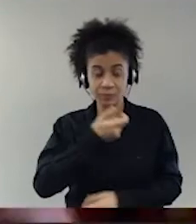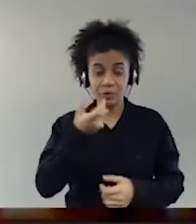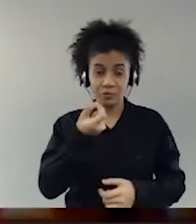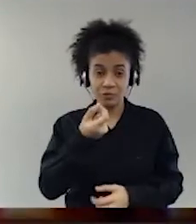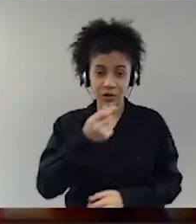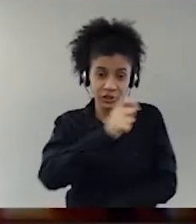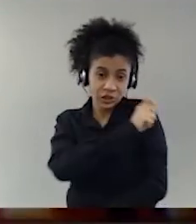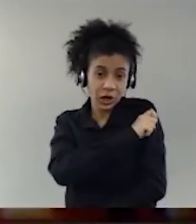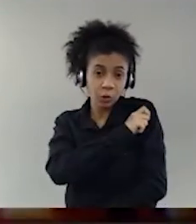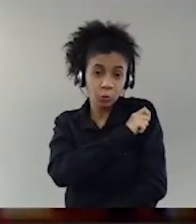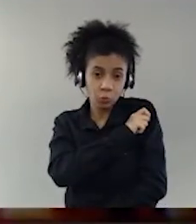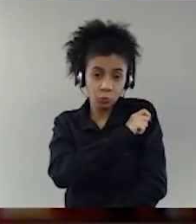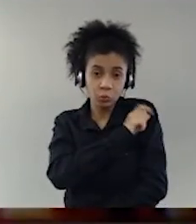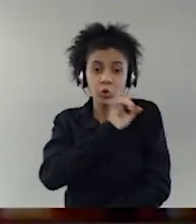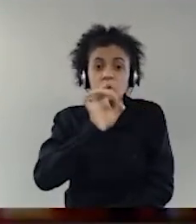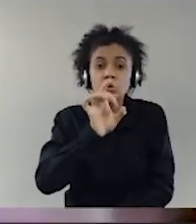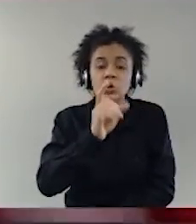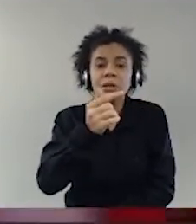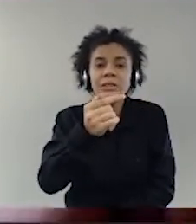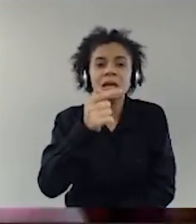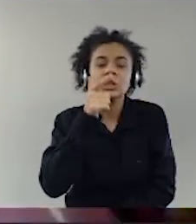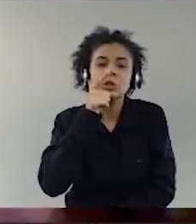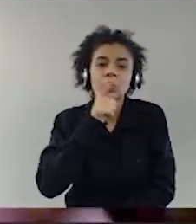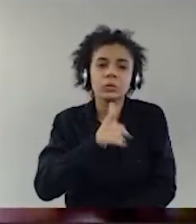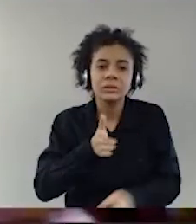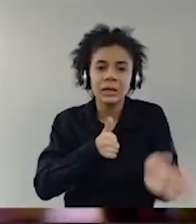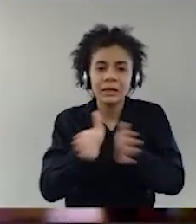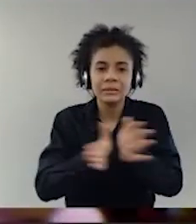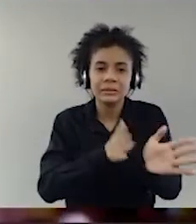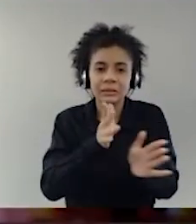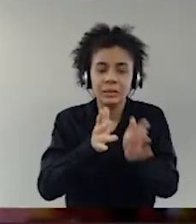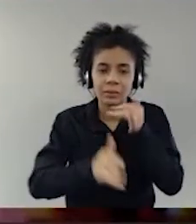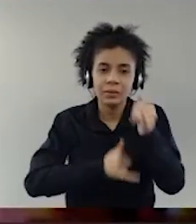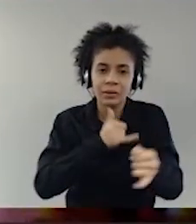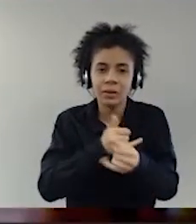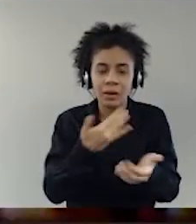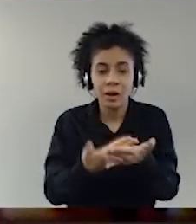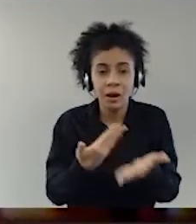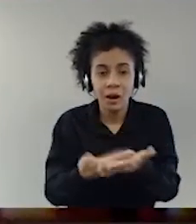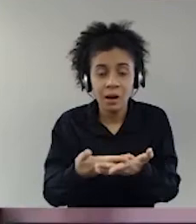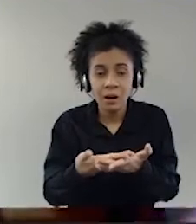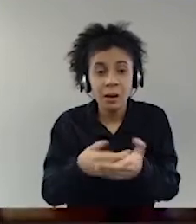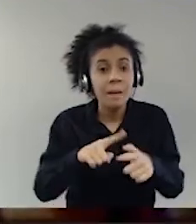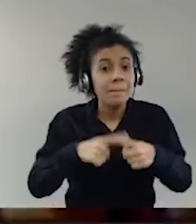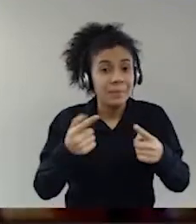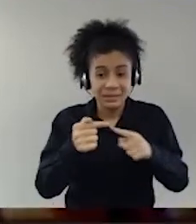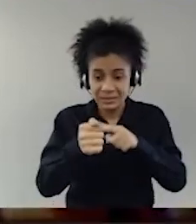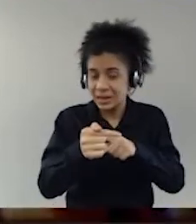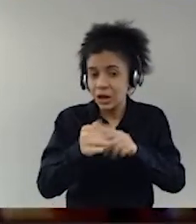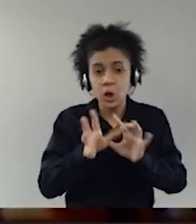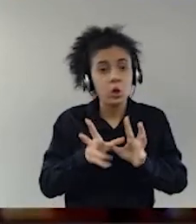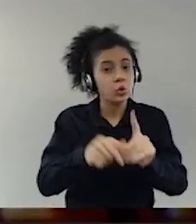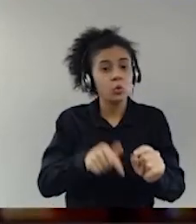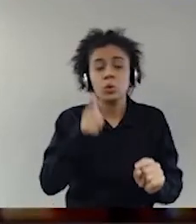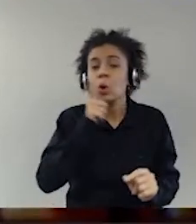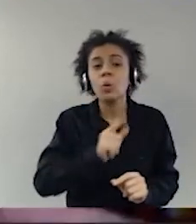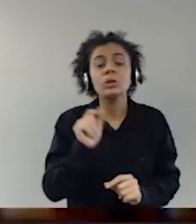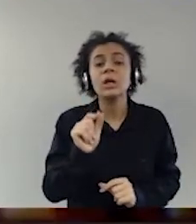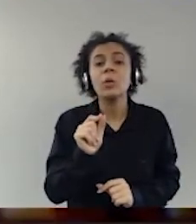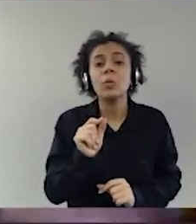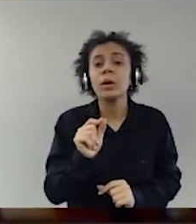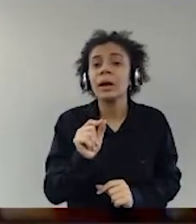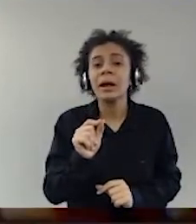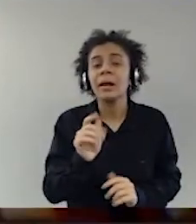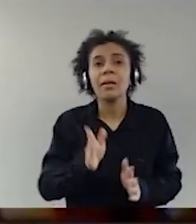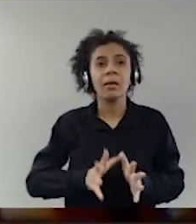7 conseguiam acompanhar as aulas online. Só que desses 7 que conseguiam acompanhar as aulas online, nem todos conseguiam também acompanhar,